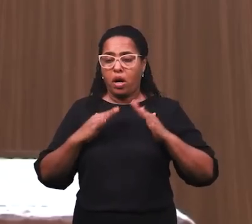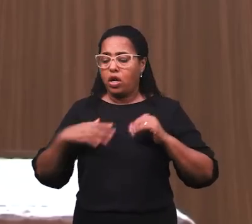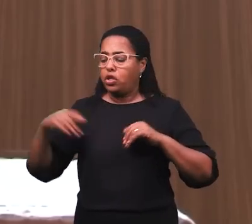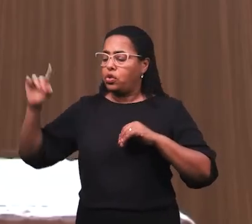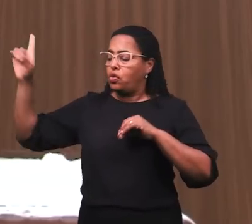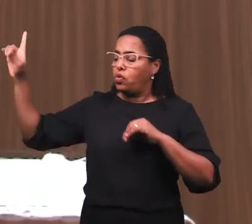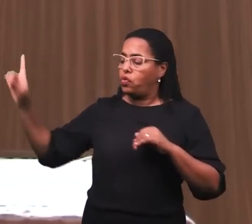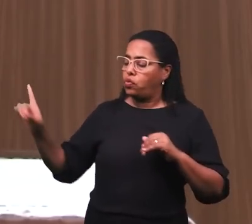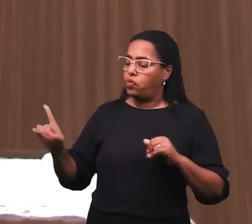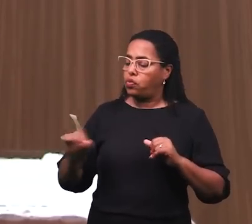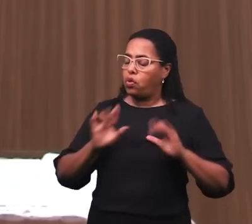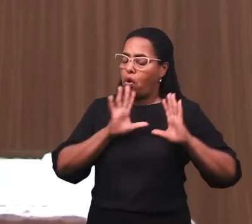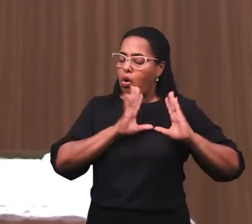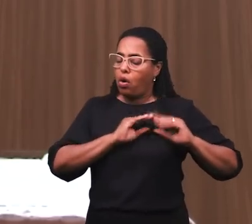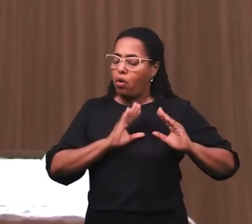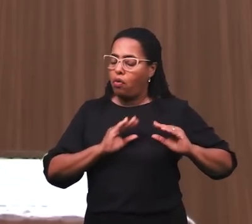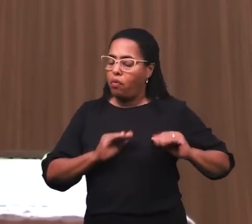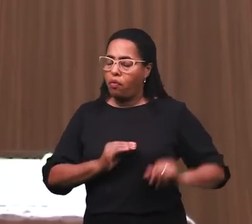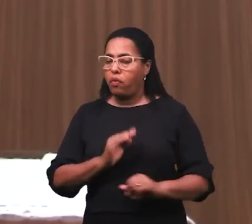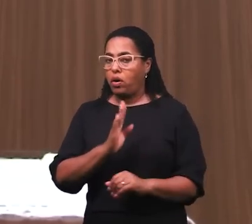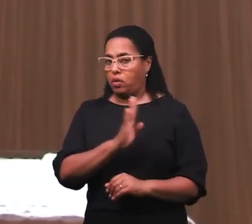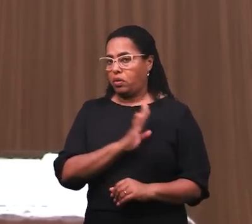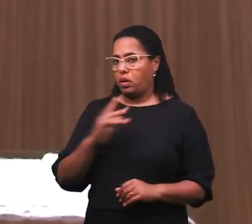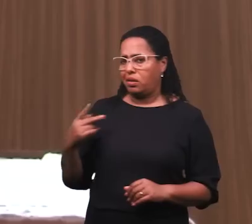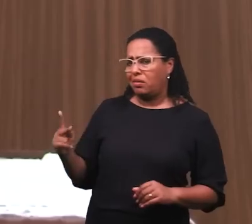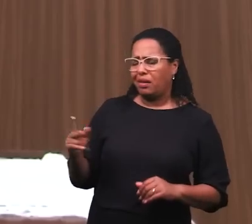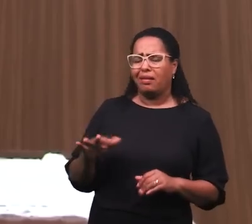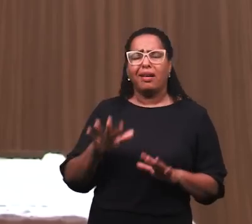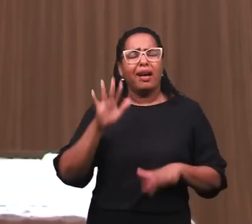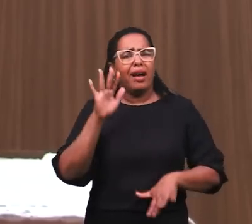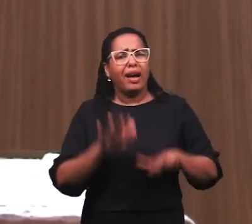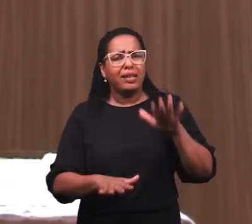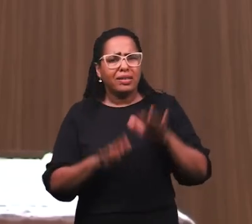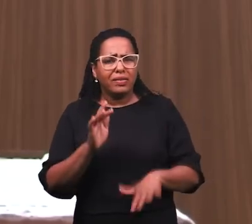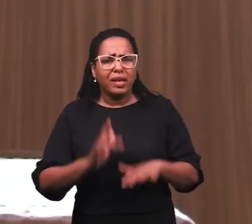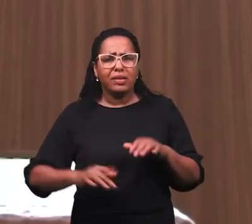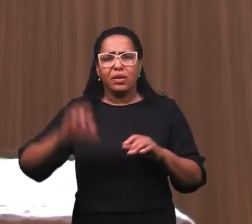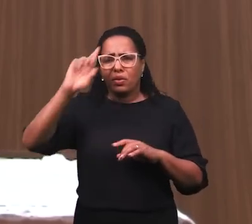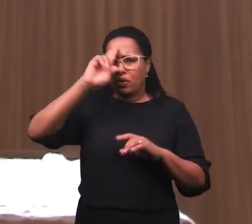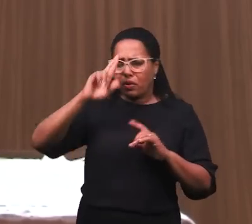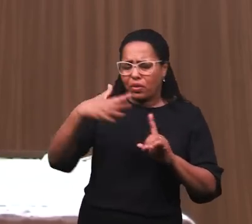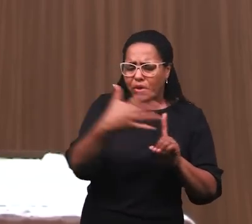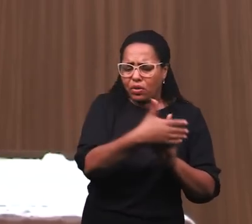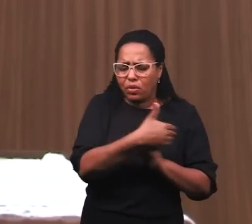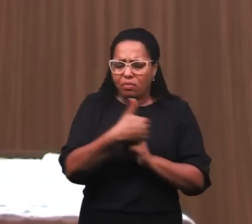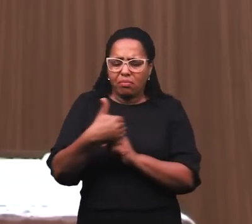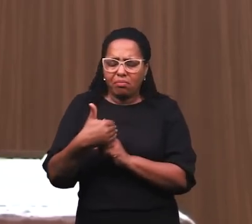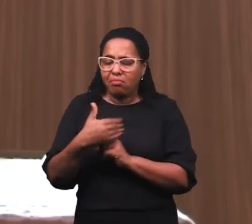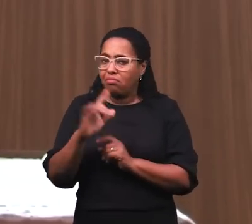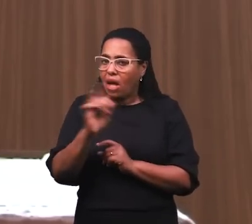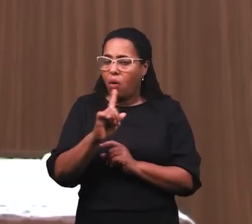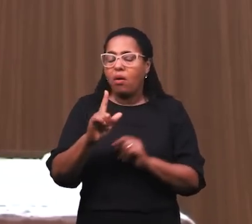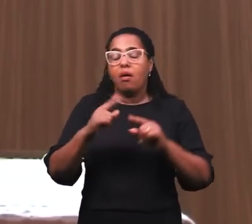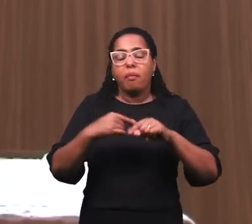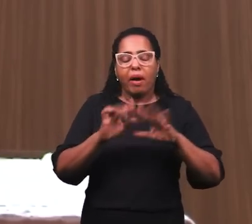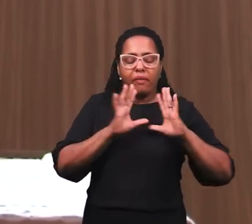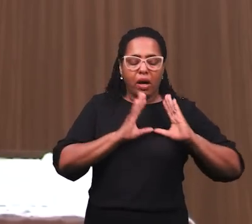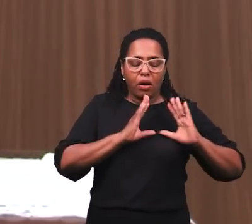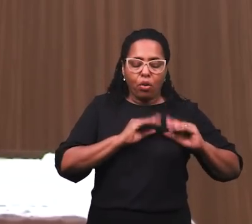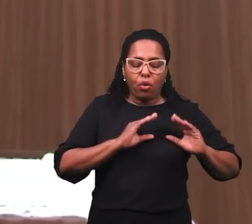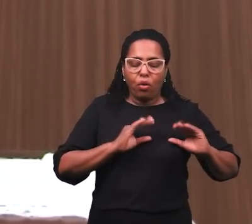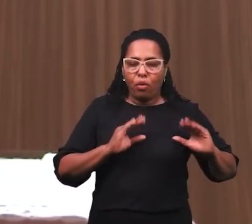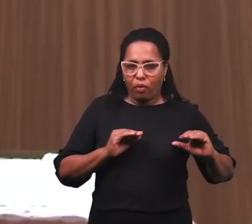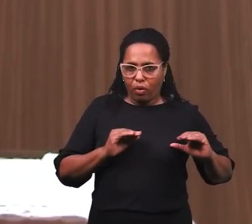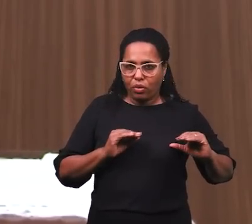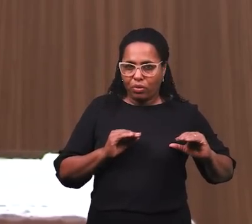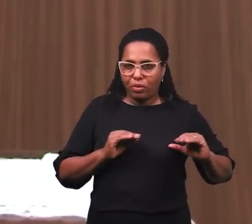seu coração. Às vezes, meus irmãos, o Senhor não vai passar o cálice, mas ele vai confortar os nossos corações.